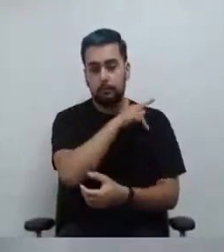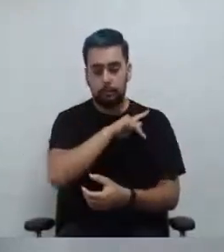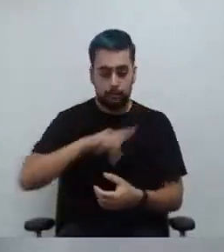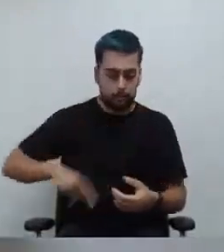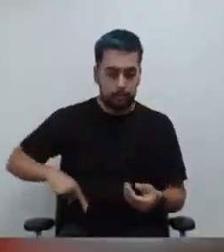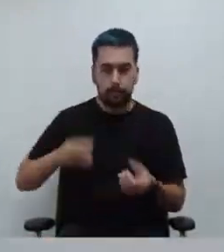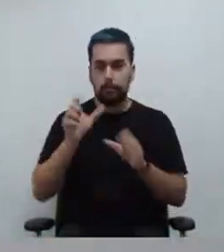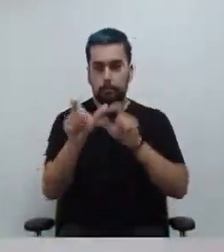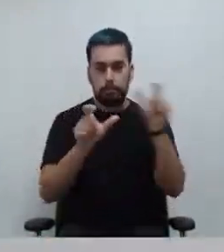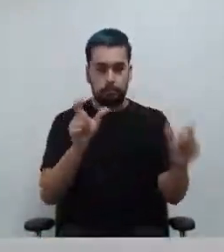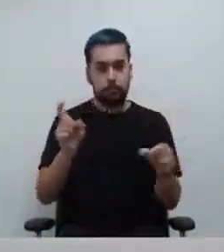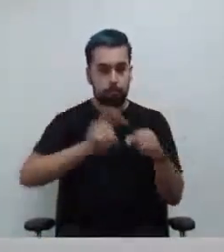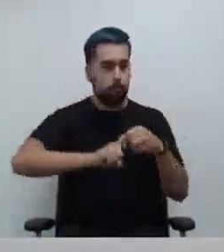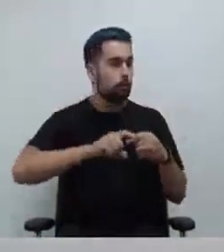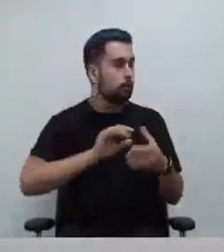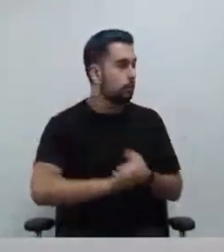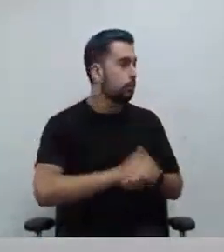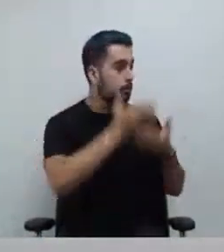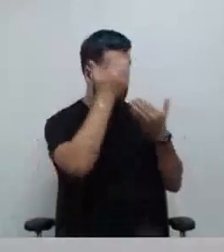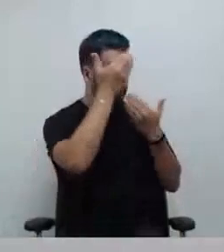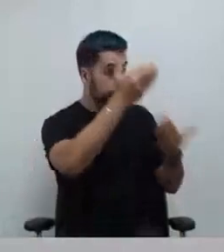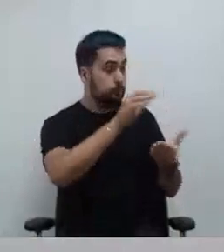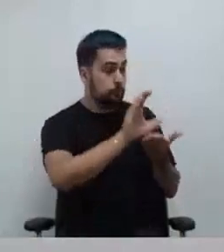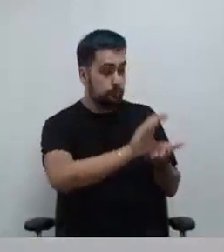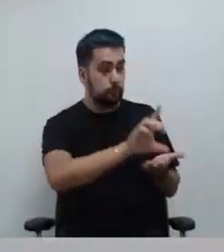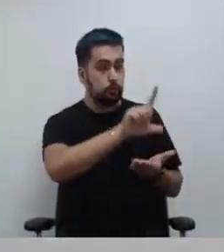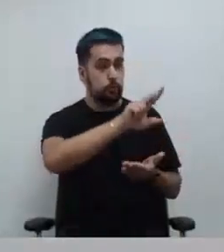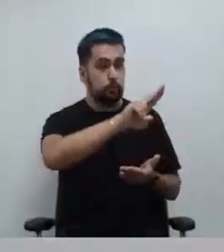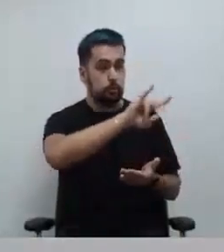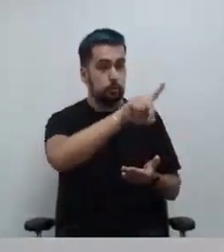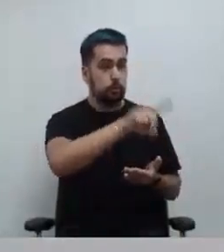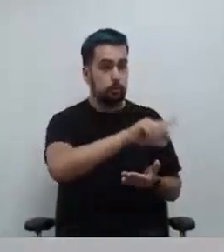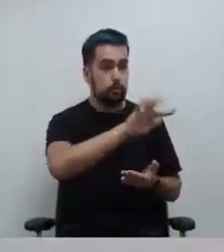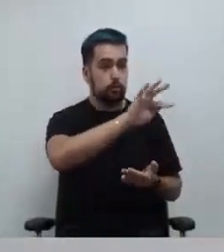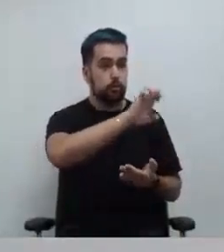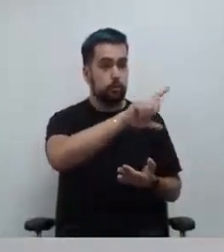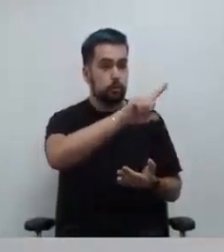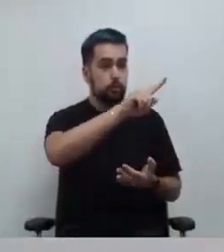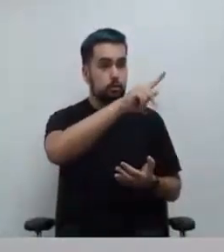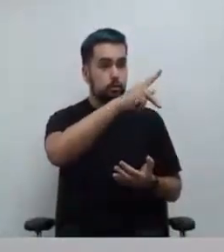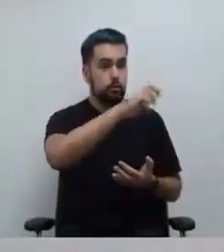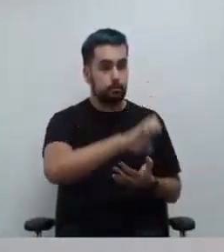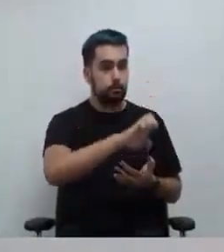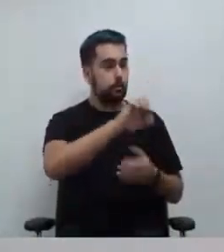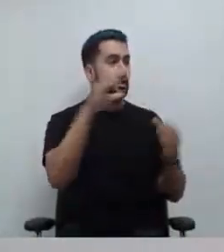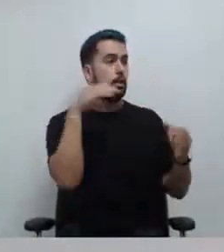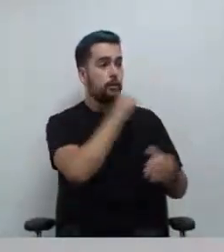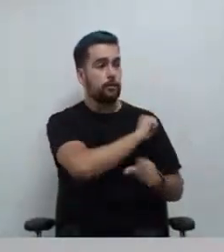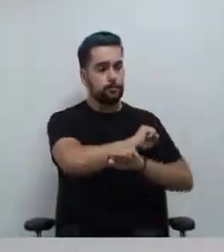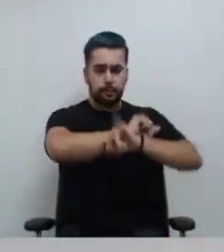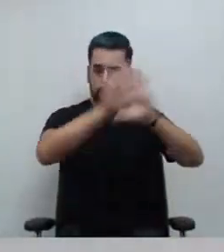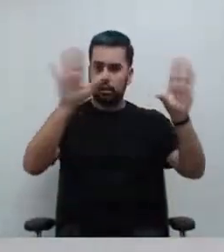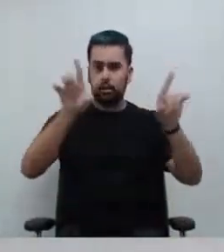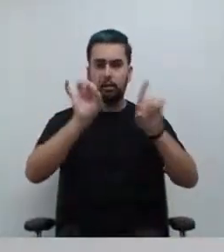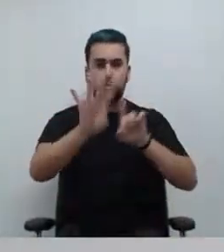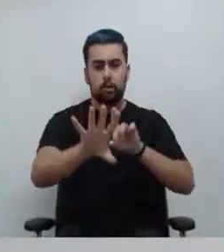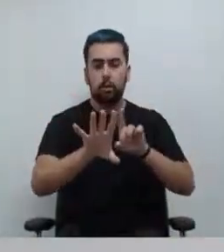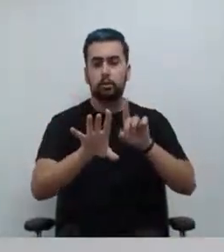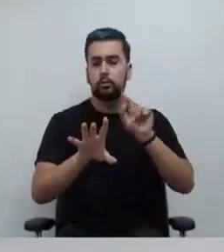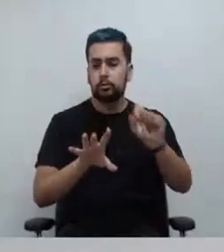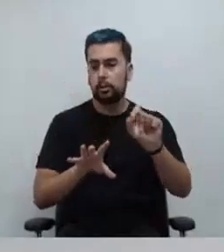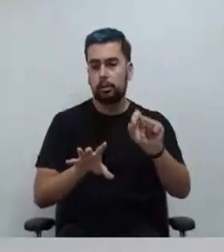dia. Obrigado, conselheiro Luiz Felipe. Não havendo mais ninguém aqui, rápidos esclarecimentos